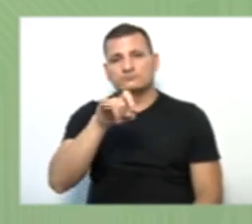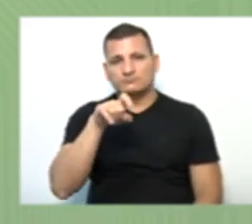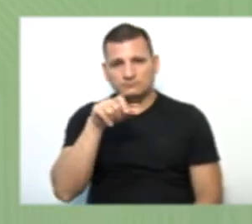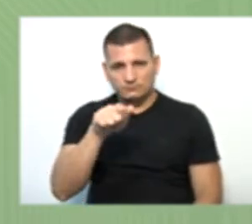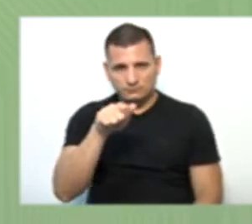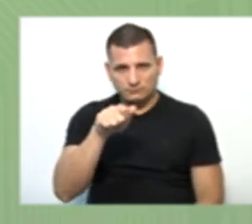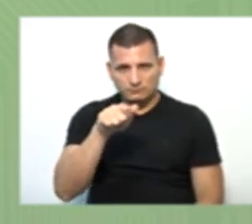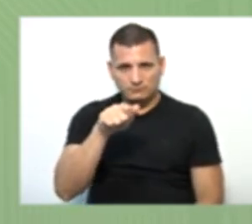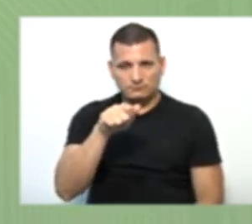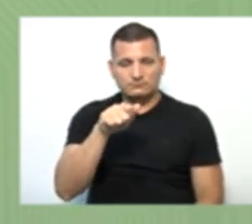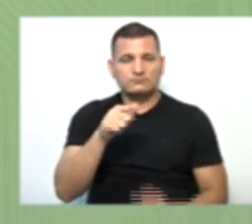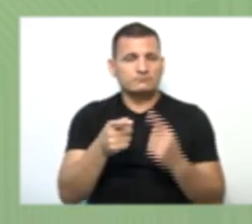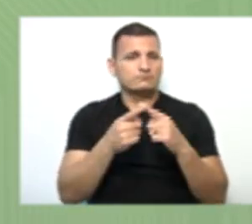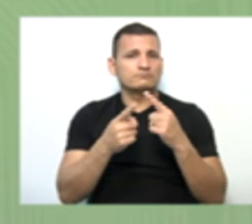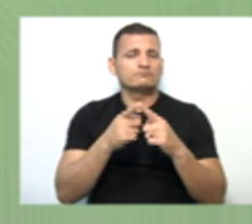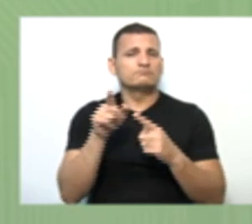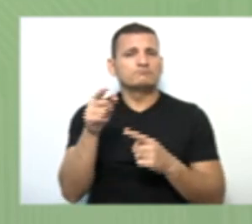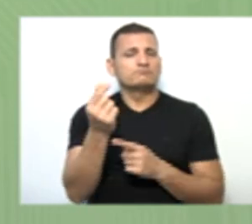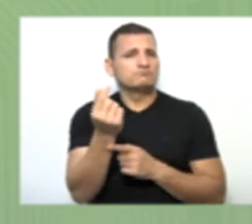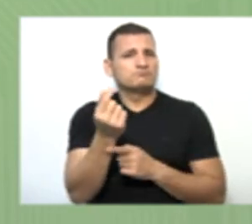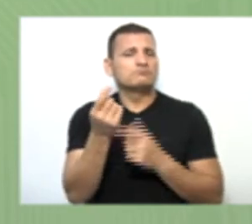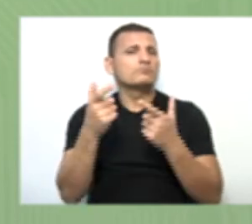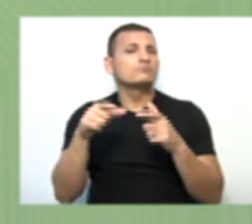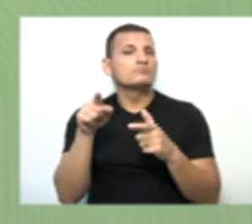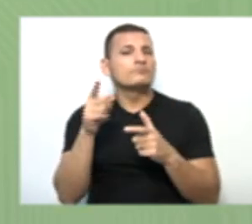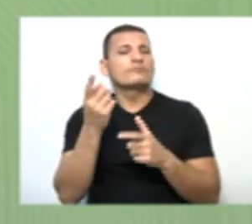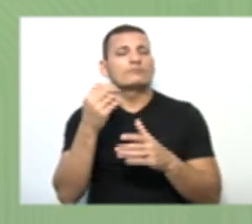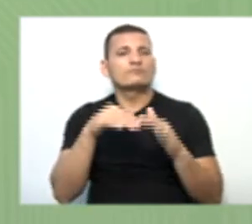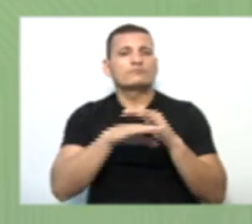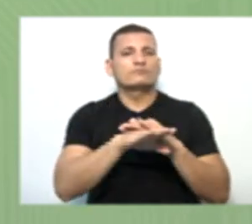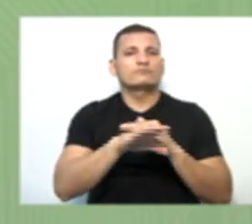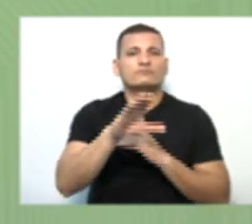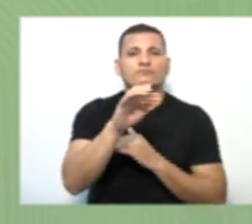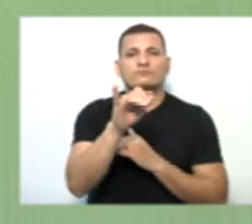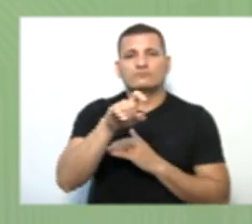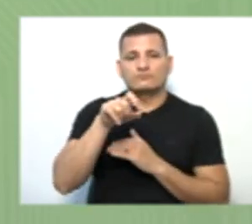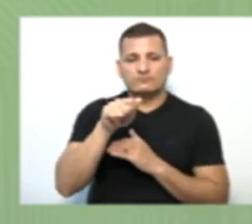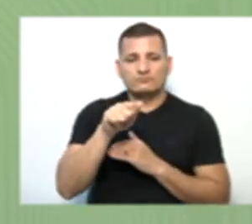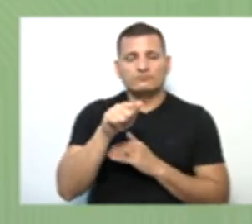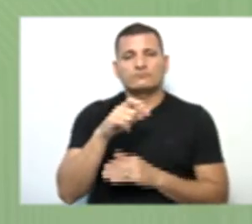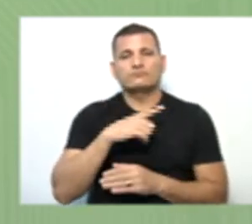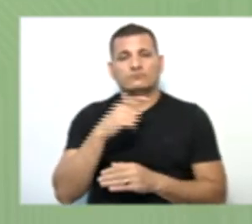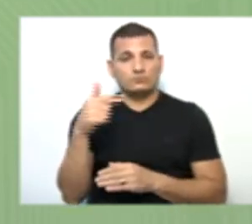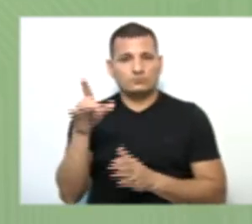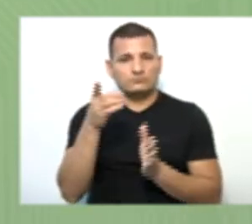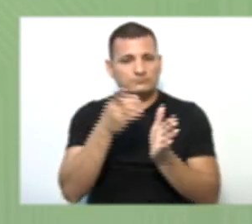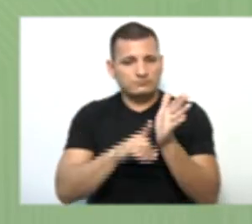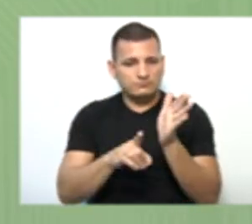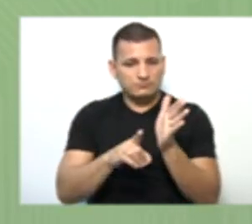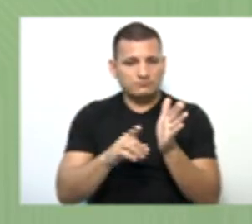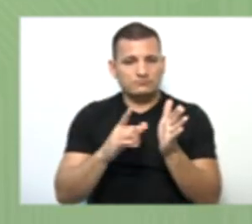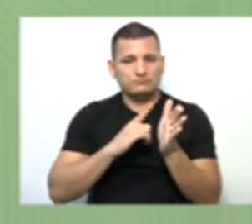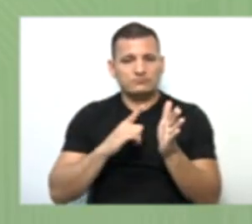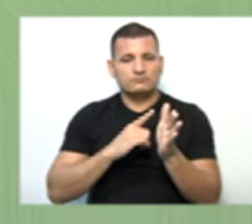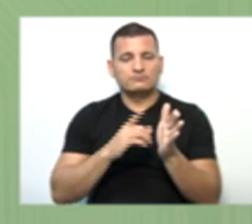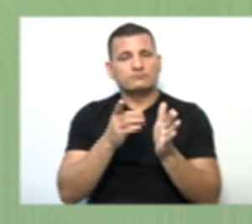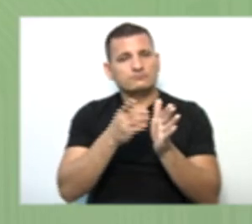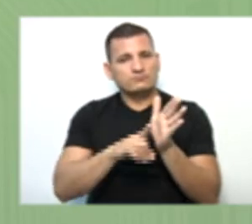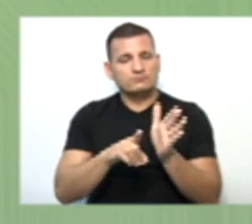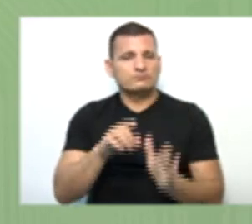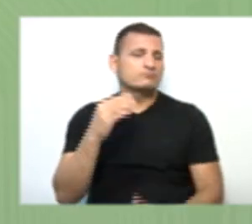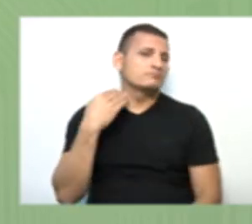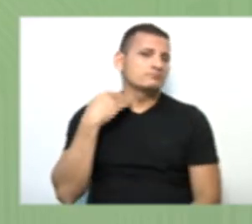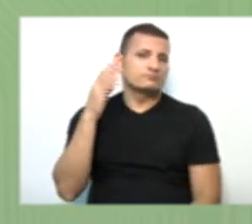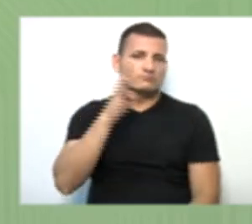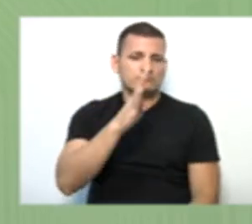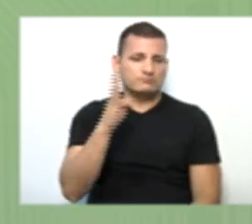o destino do dinheiro foi para o caixa. Vamos lá? Opa, tem outro débito. Débito Banco do Brasil. Por